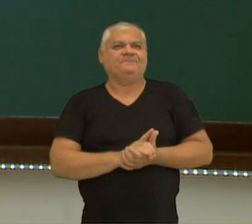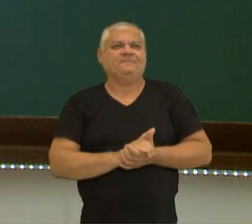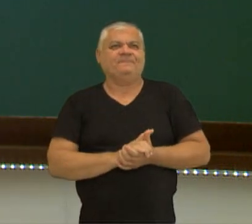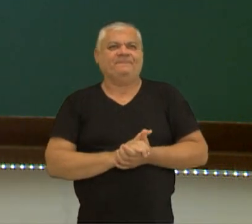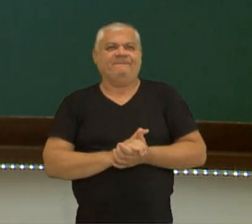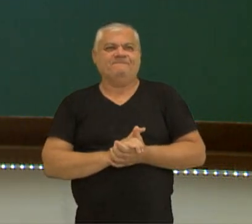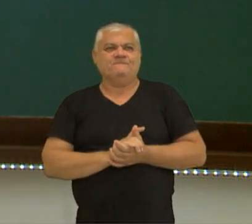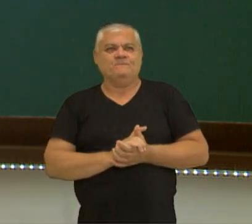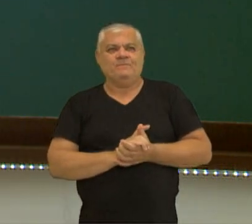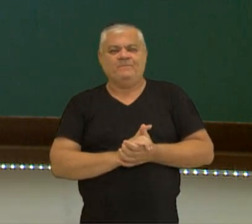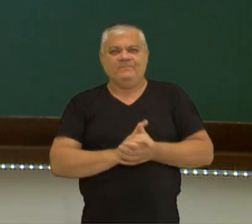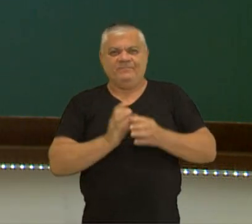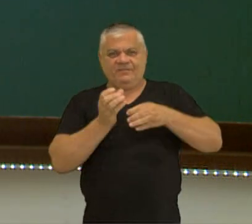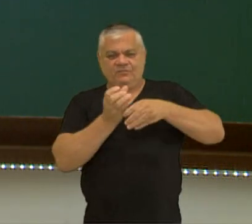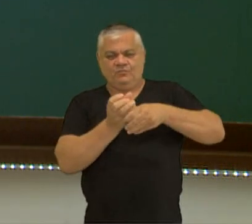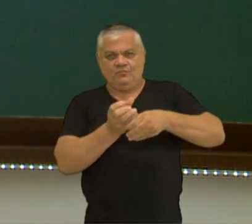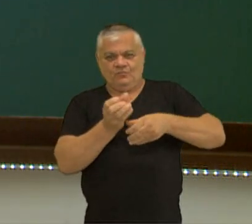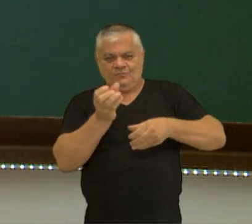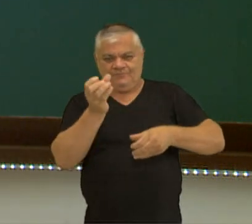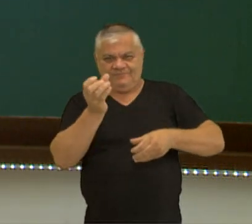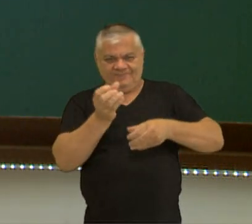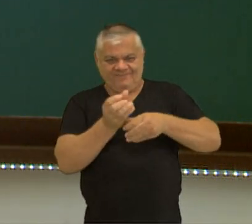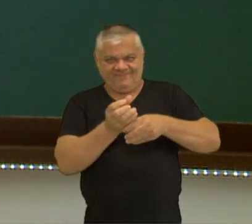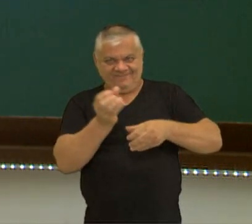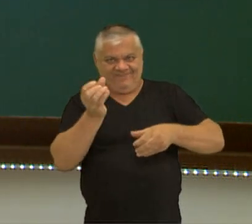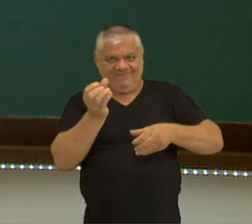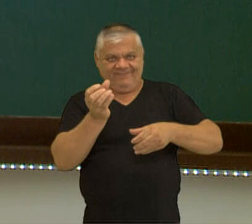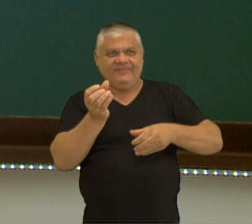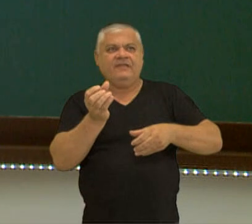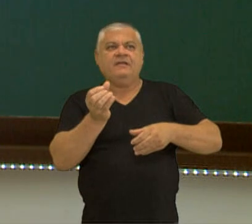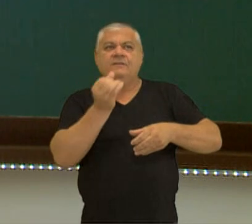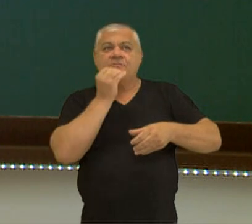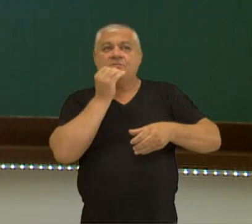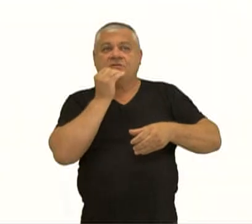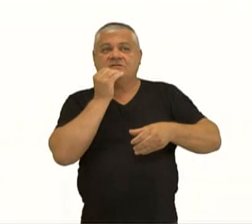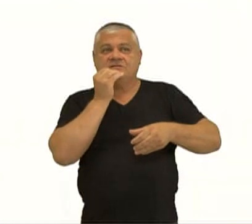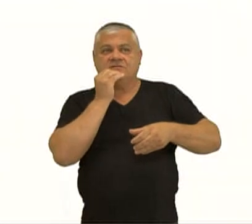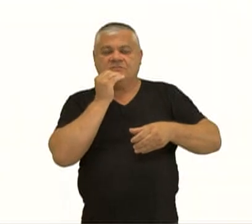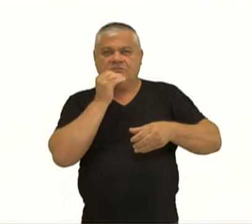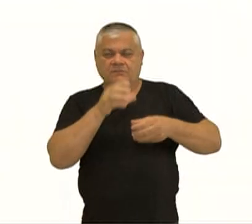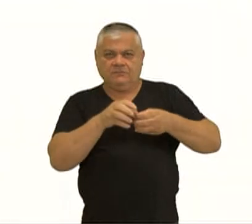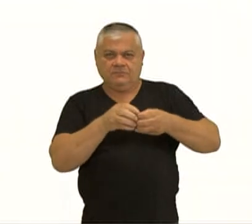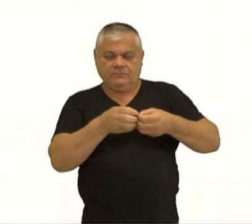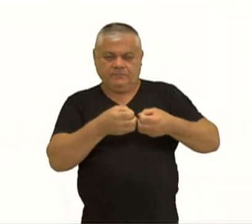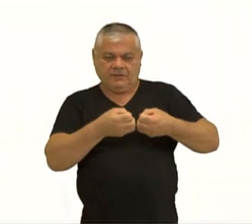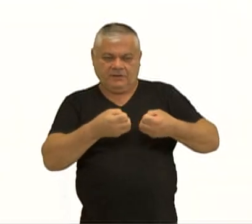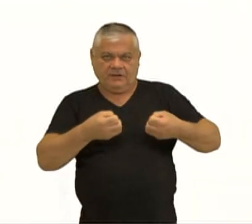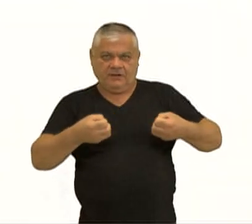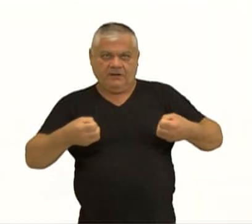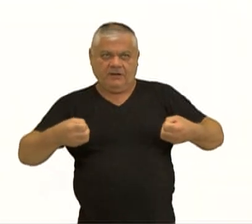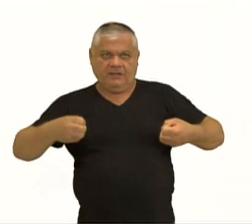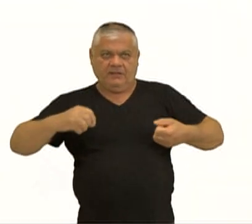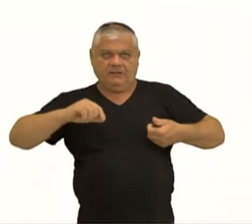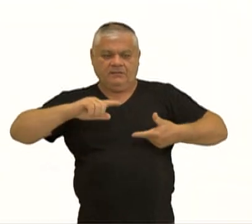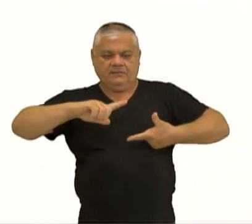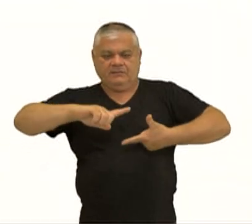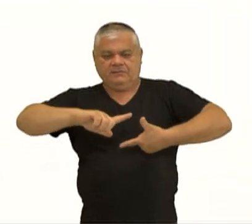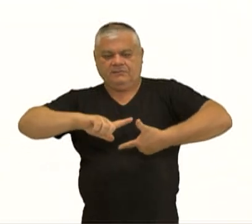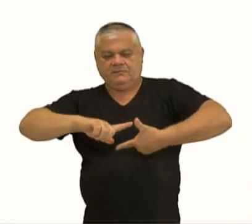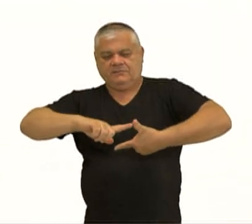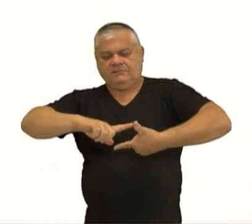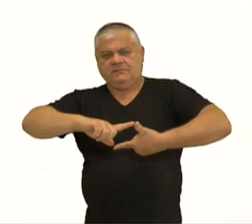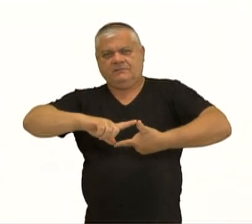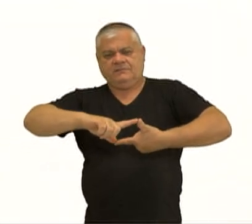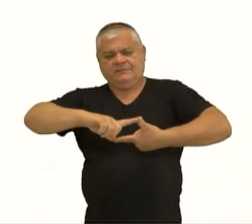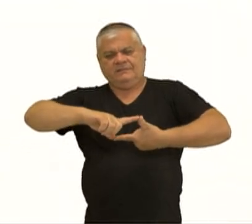sobre isso. Então, o cilindro oblíquo, nós temos ele aqui. Quando eu planifico ele, ó, o que que vai acontecer, ó? Ele